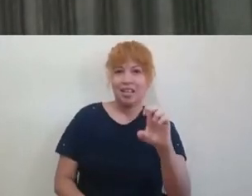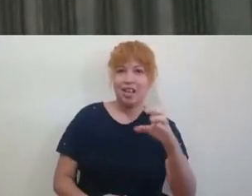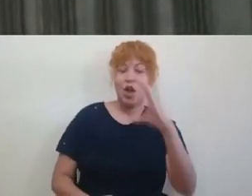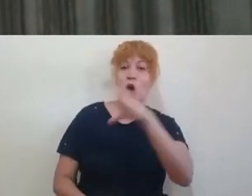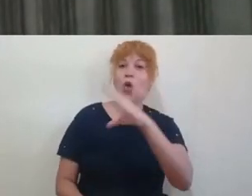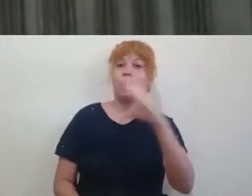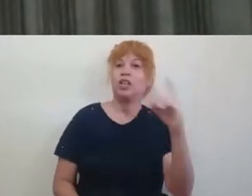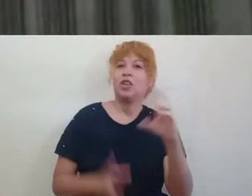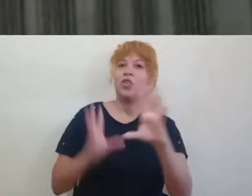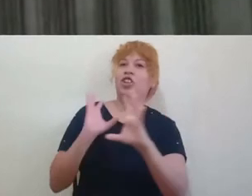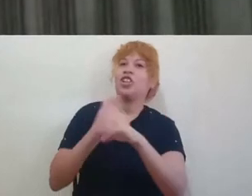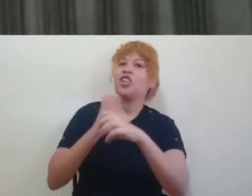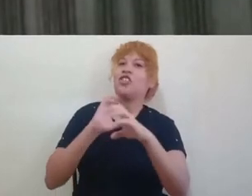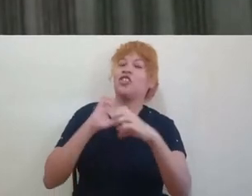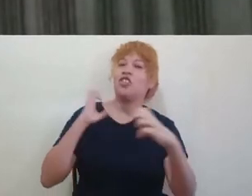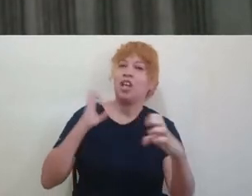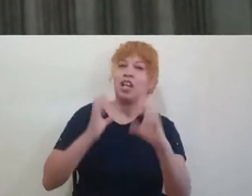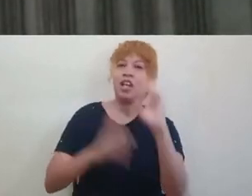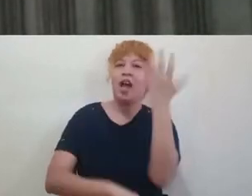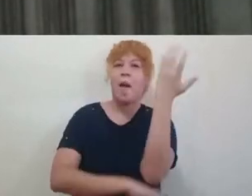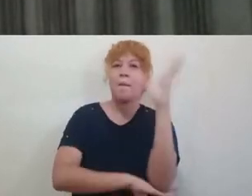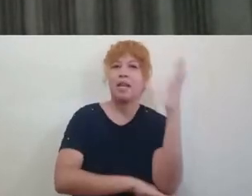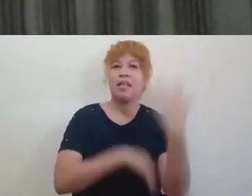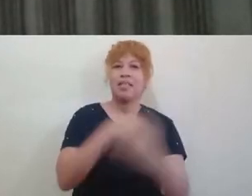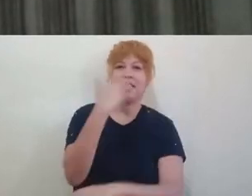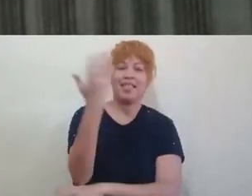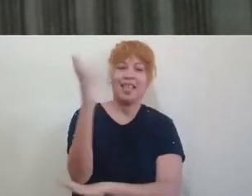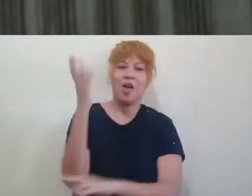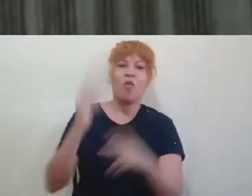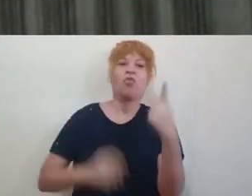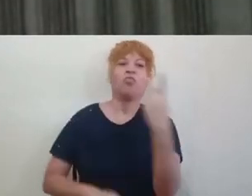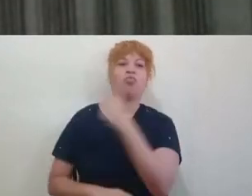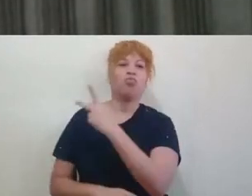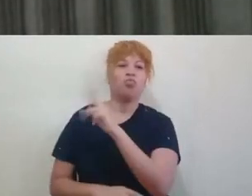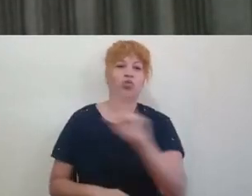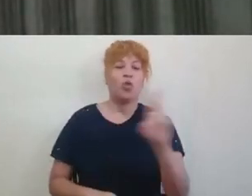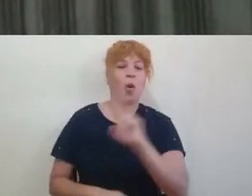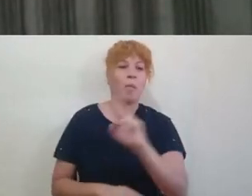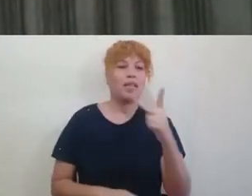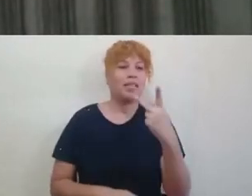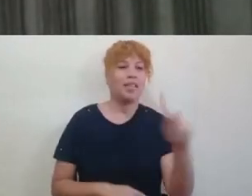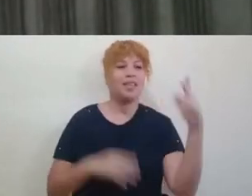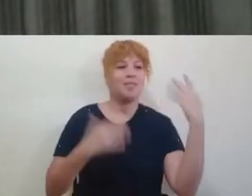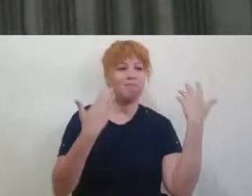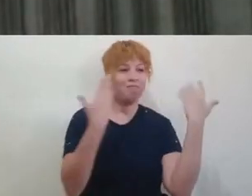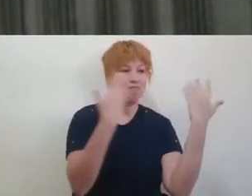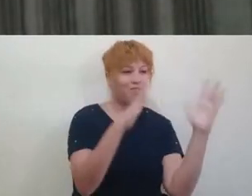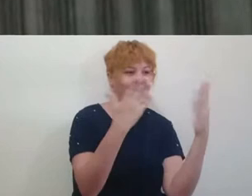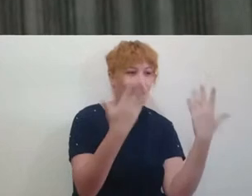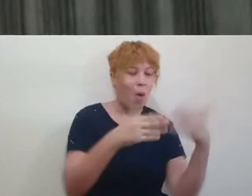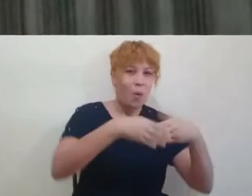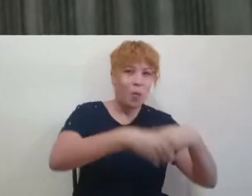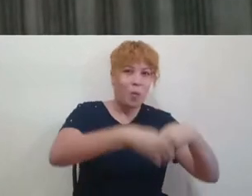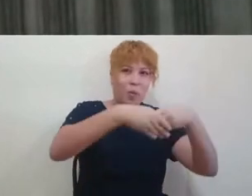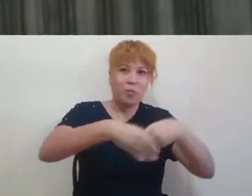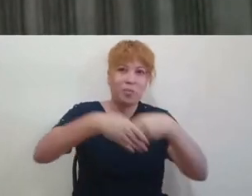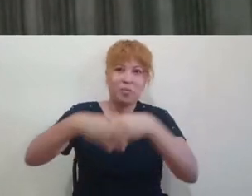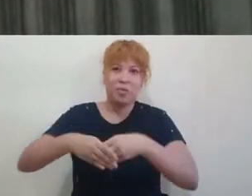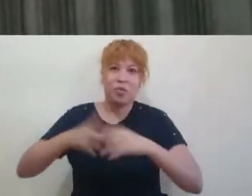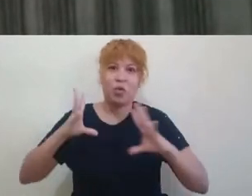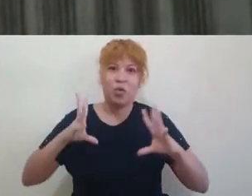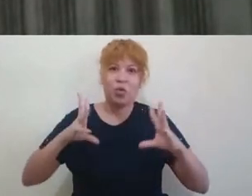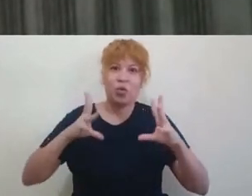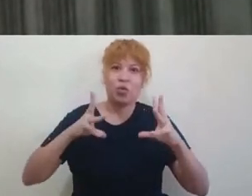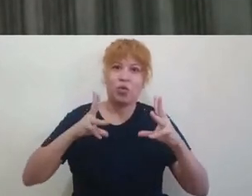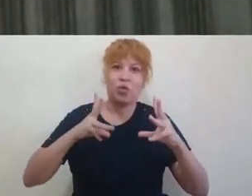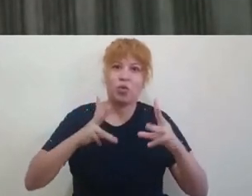Egito, homenageada também nesta solenidade pelos formandos do curso de Engenharia Elétrica da Unidade Acadêmica do Cabo